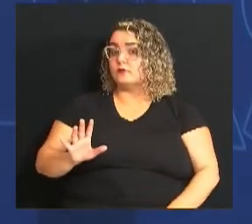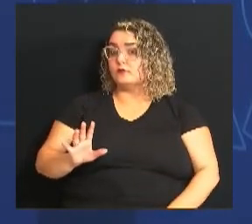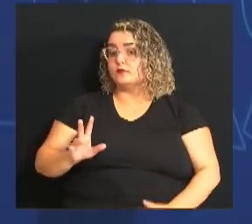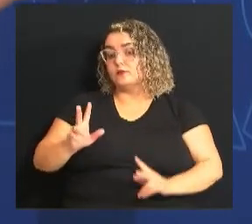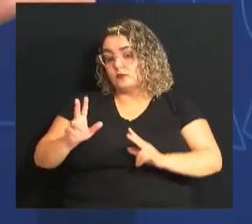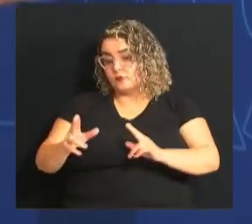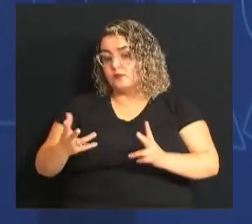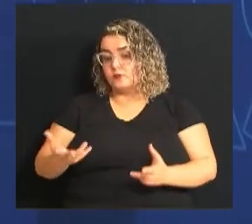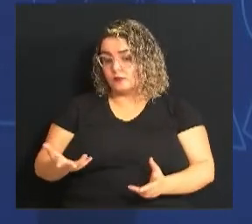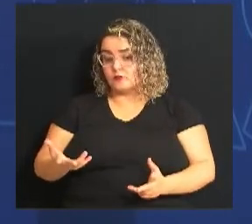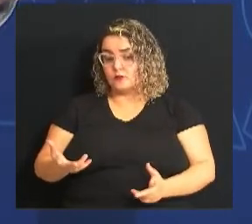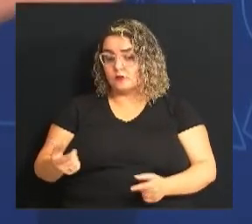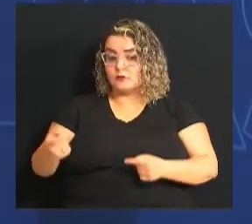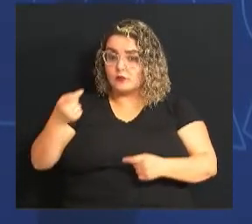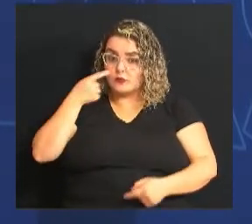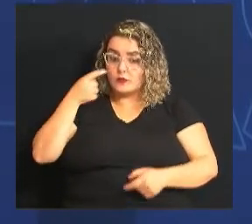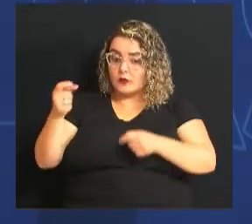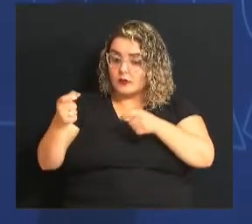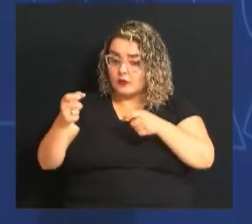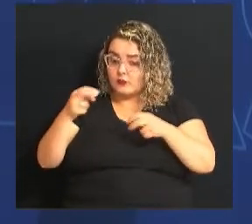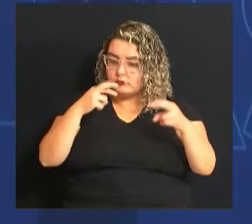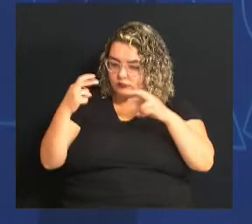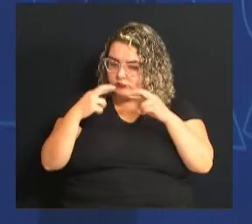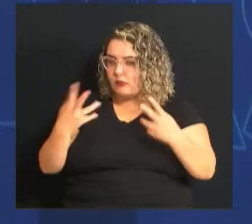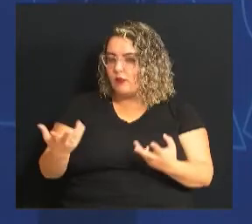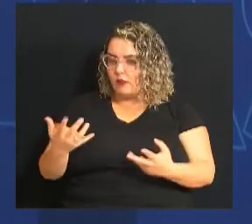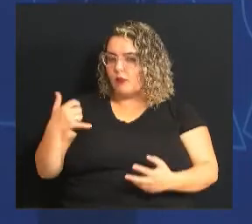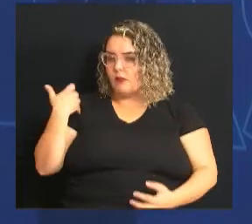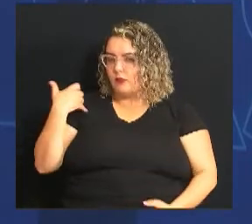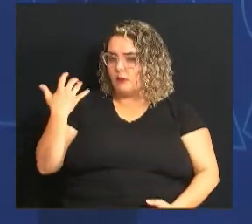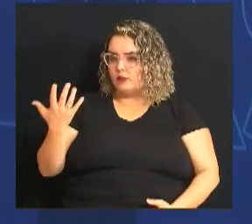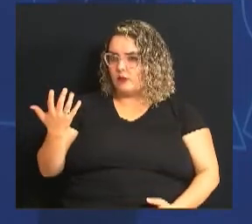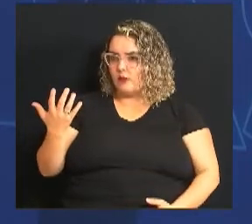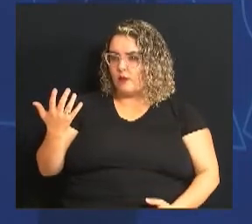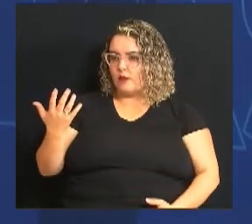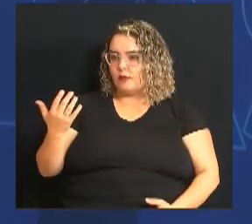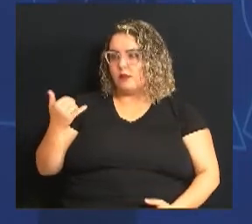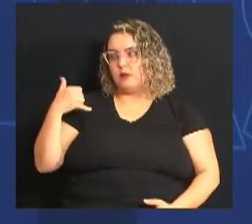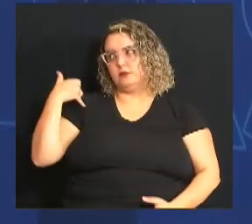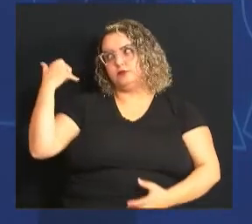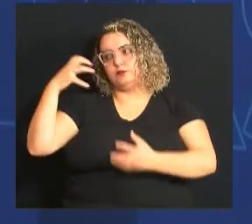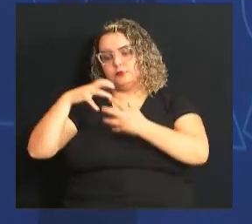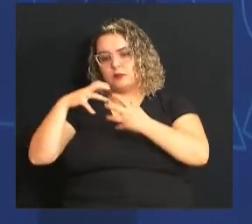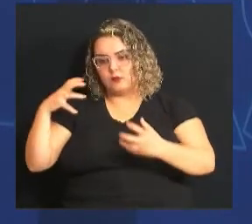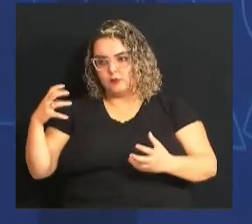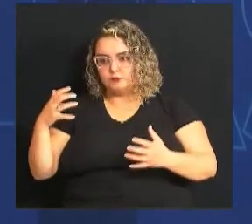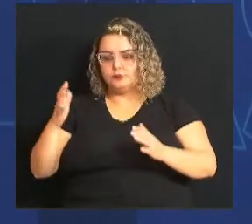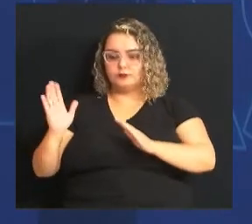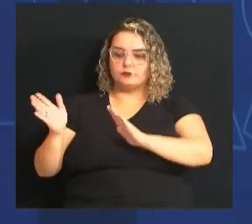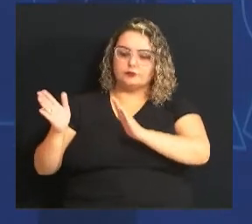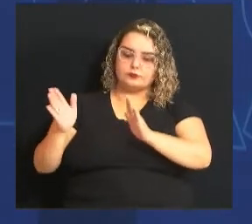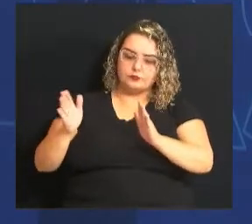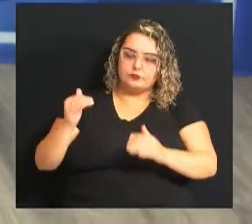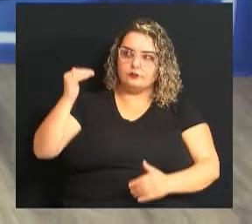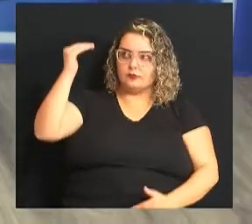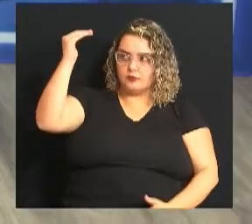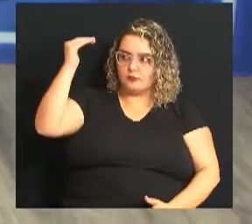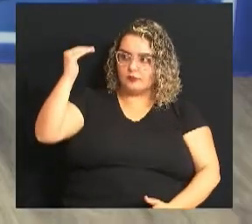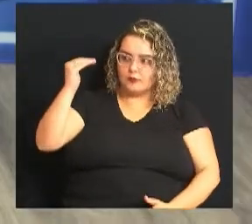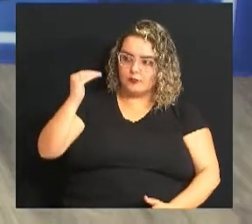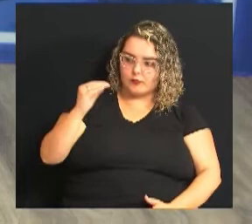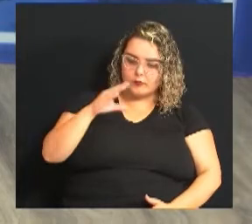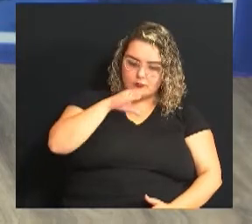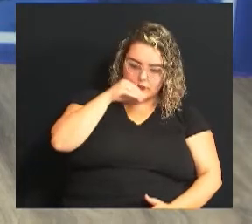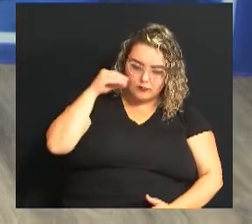nós observamos, já que as faixas etárias, desde os idosos, isso foi caminhando para os adultos, para os adolescentes,